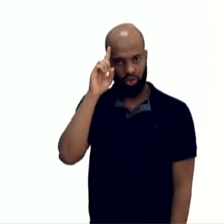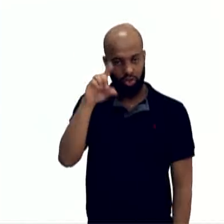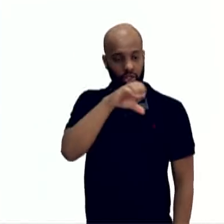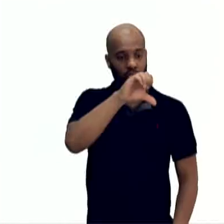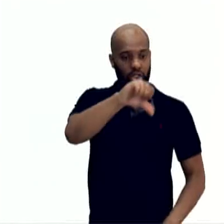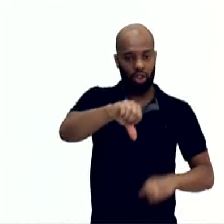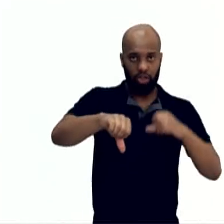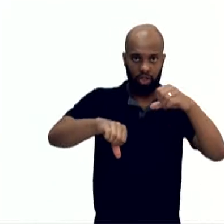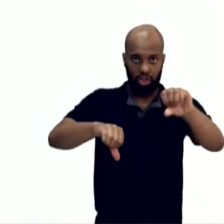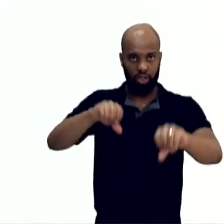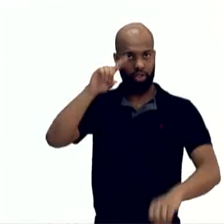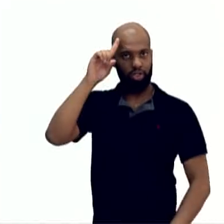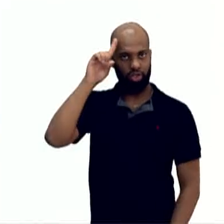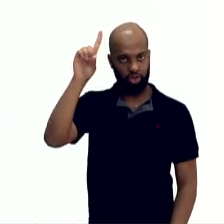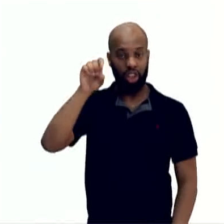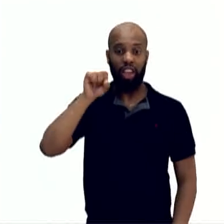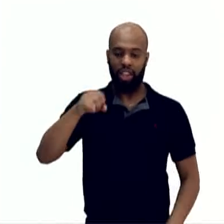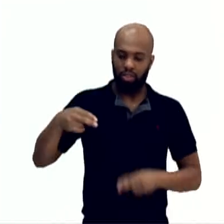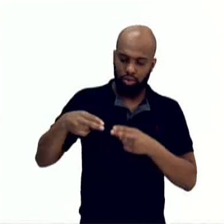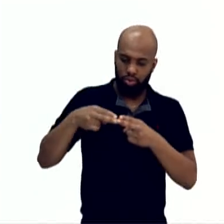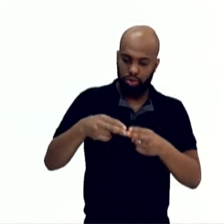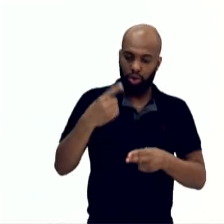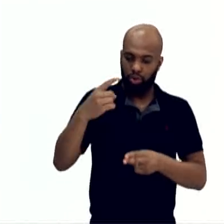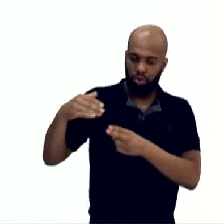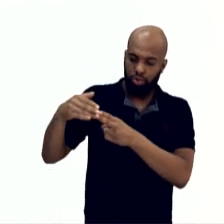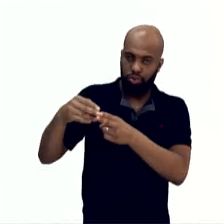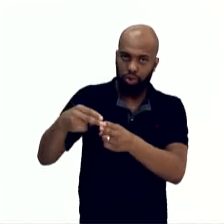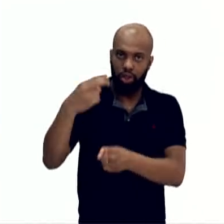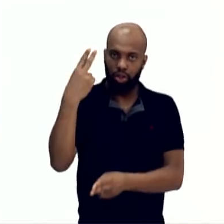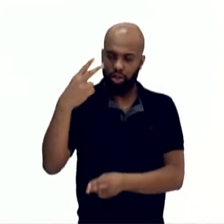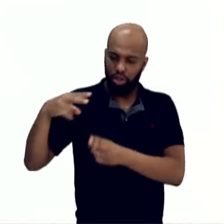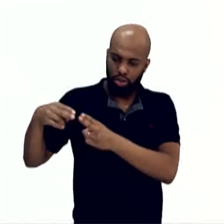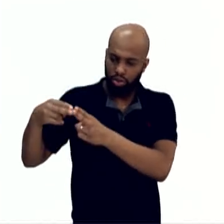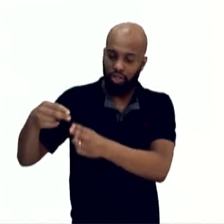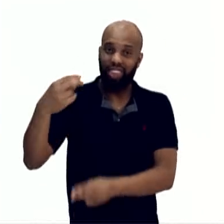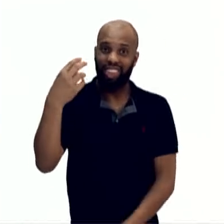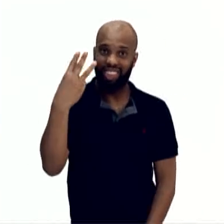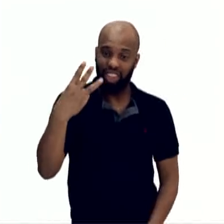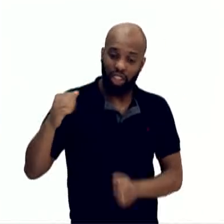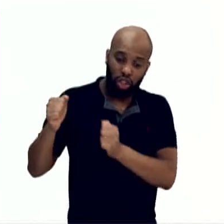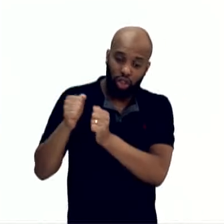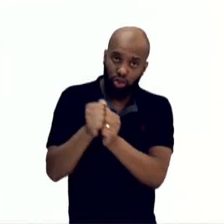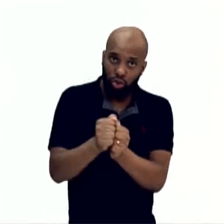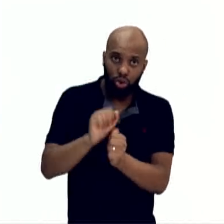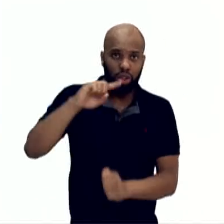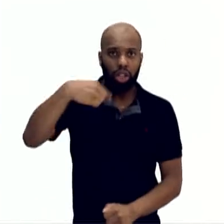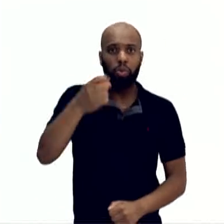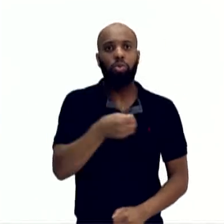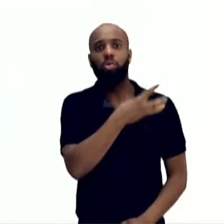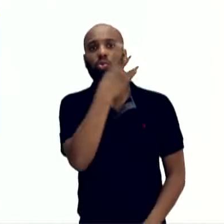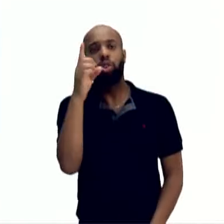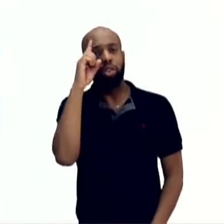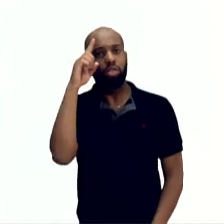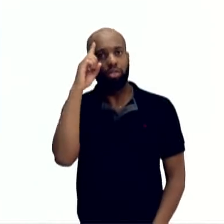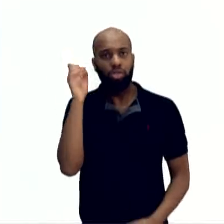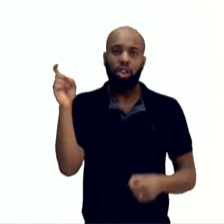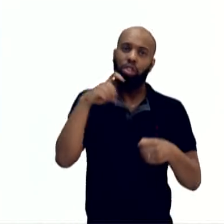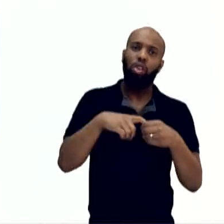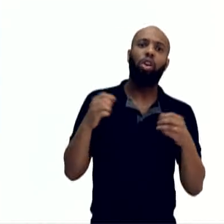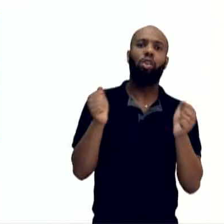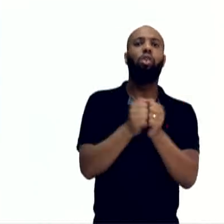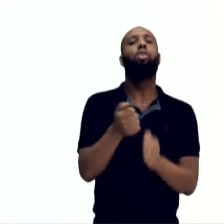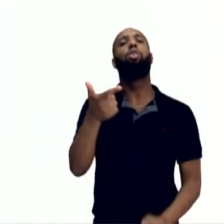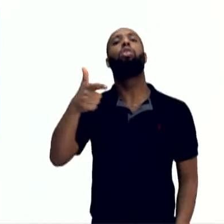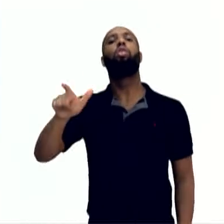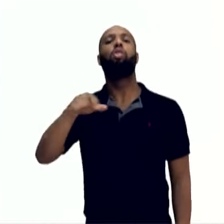Se esses navios partirem juntos, depois de quantos dias voltarão a sair juntos novamente? Quem foram os